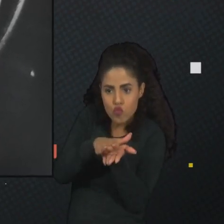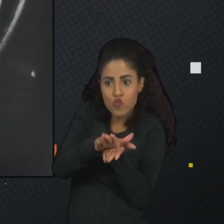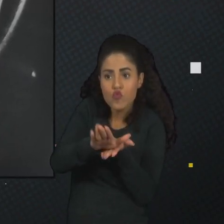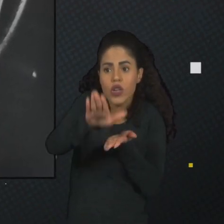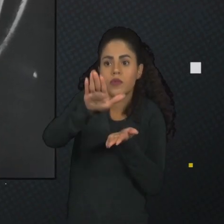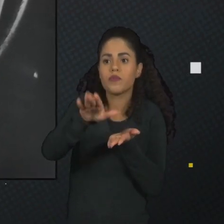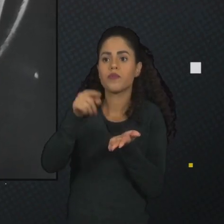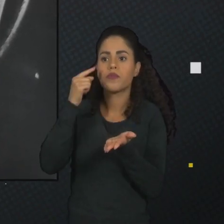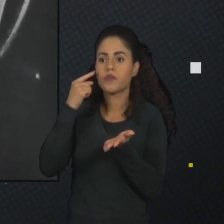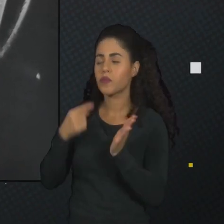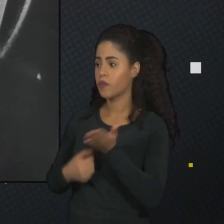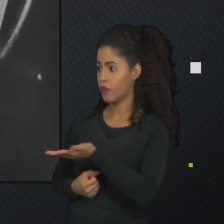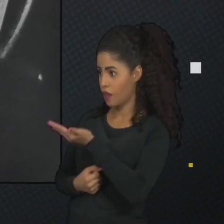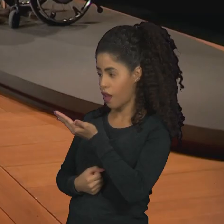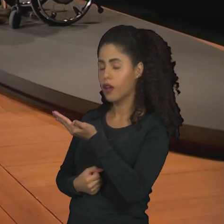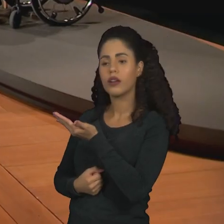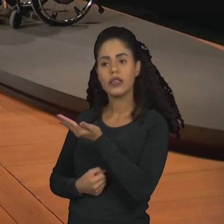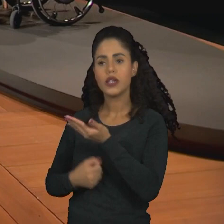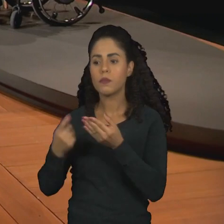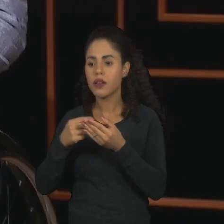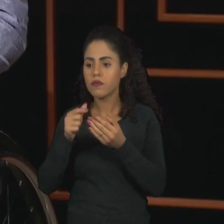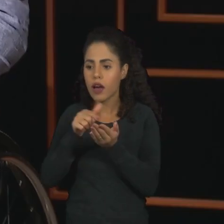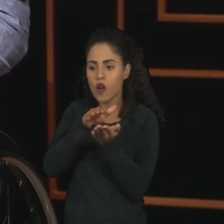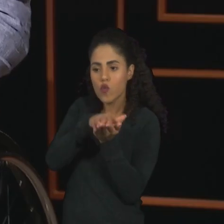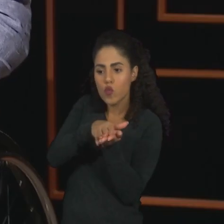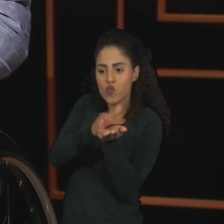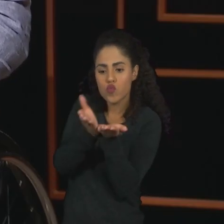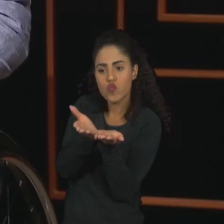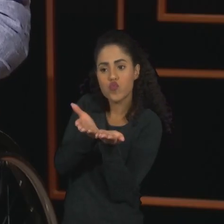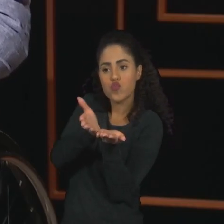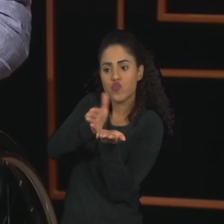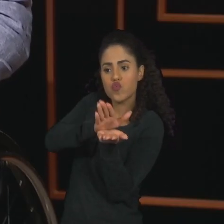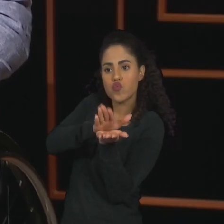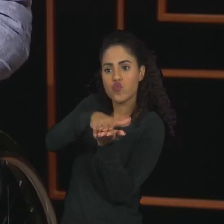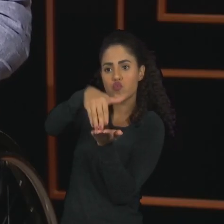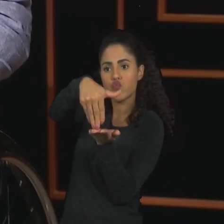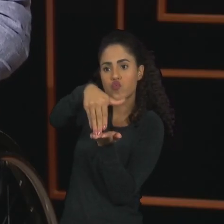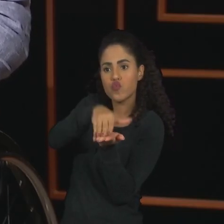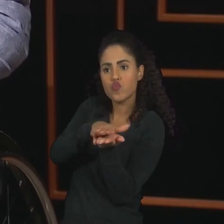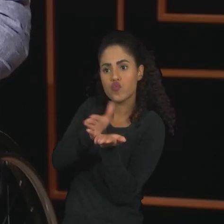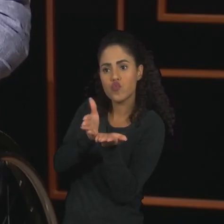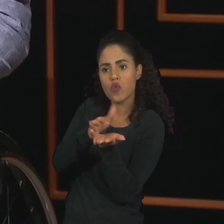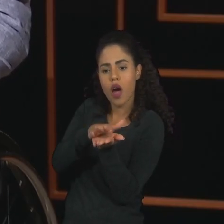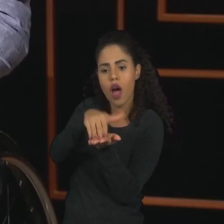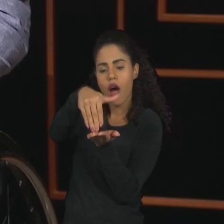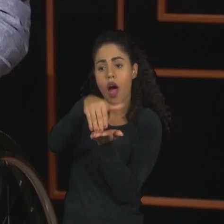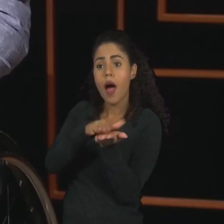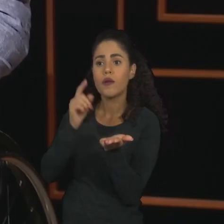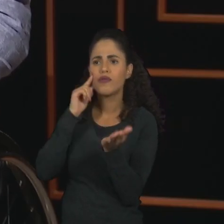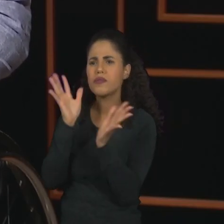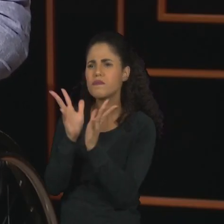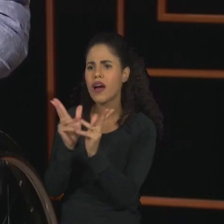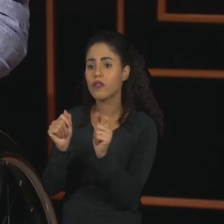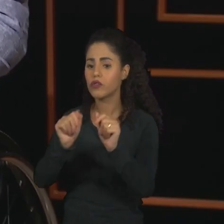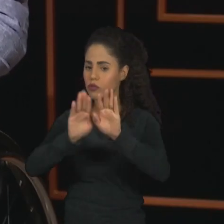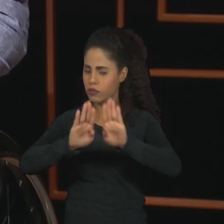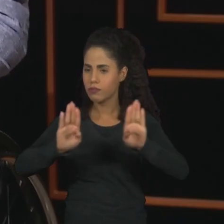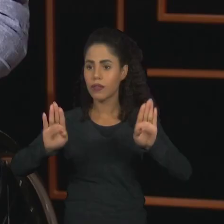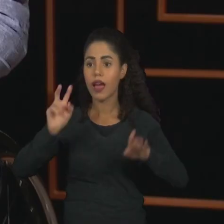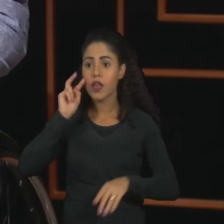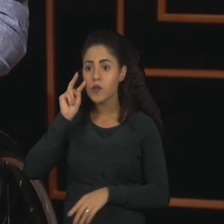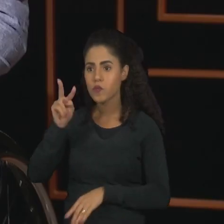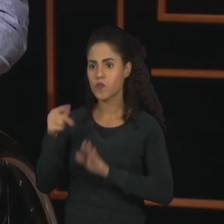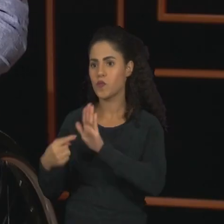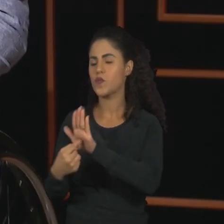mergulhar o papel, senão ele se desmancharia. E foi uma exposição incrível. Eu acabei